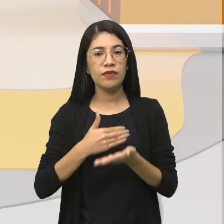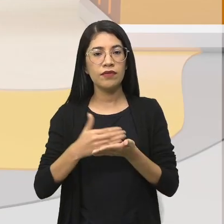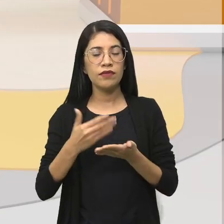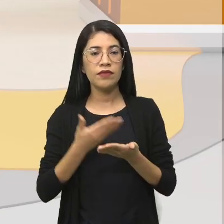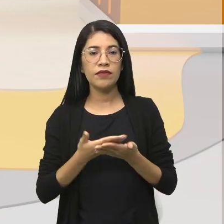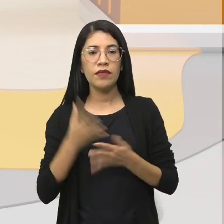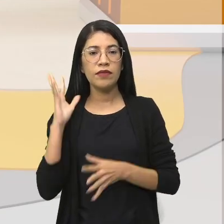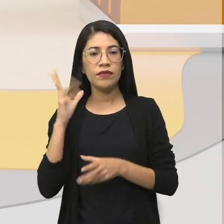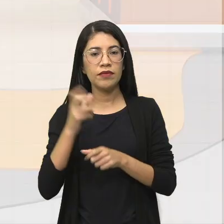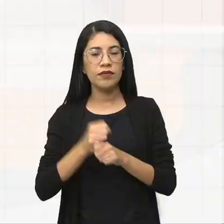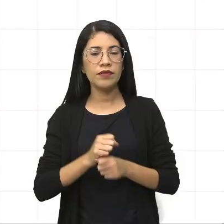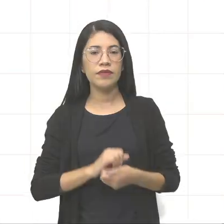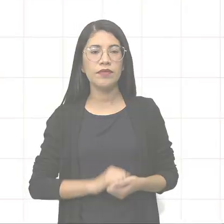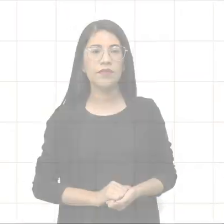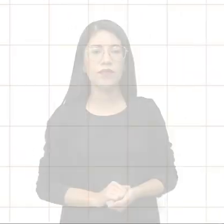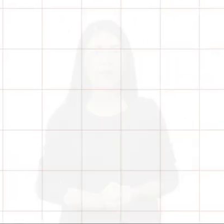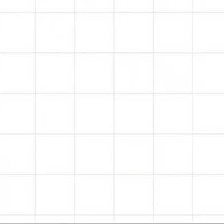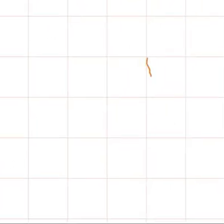a nossa revisão.